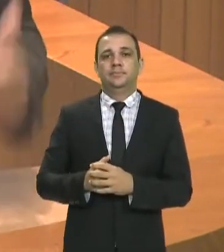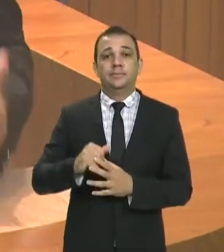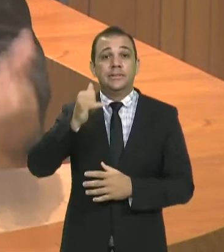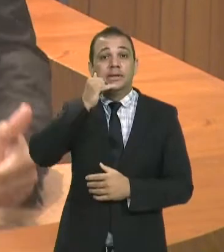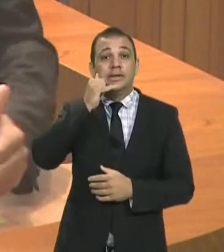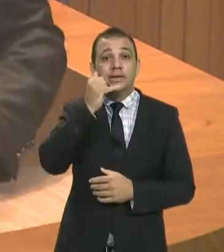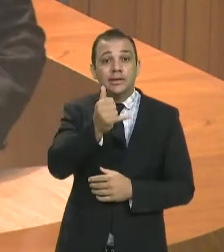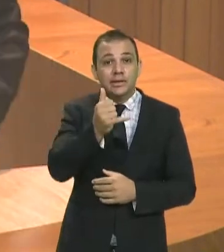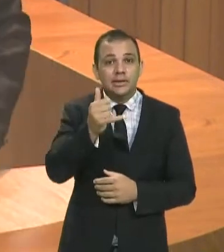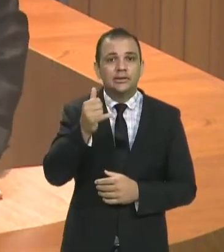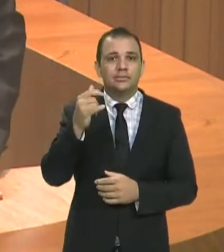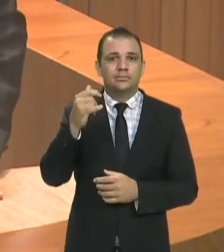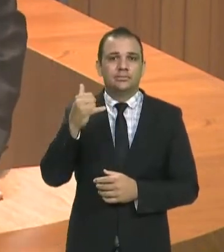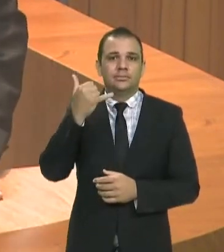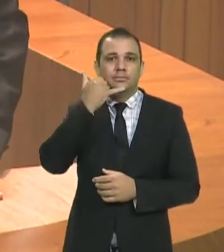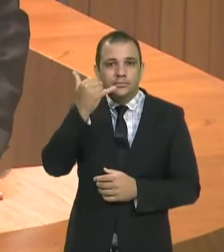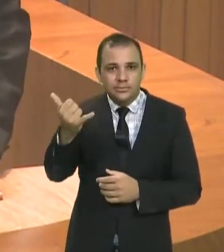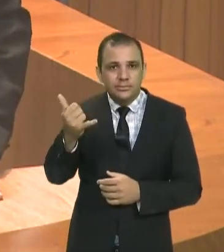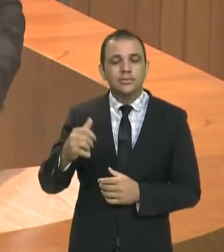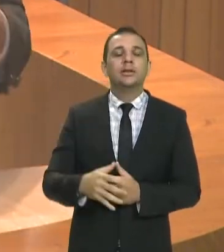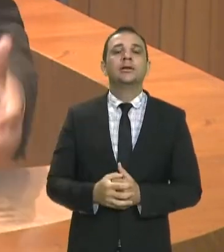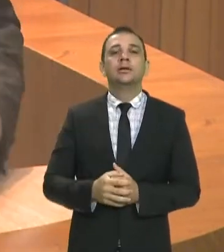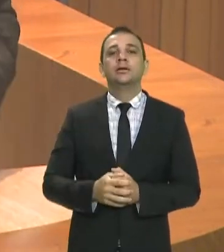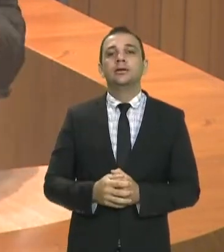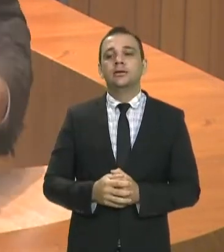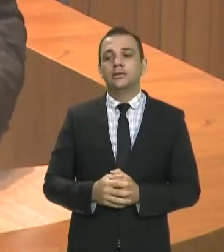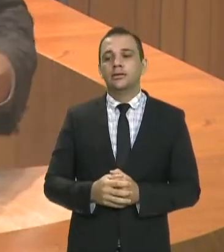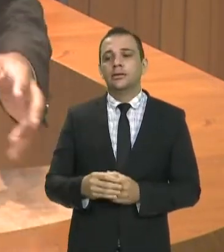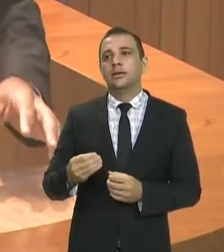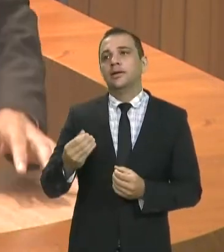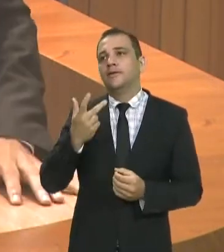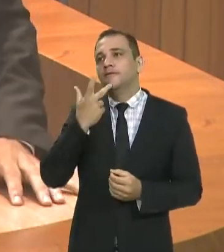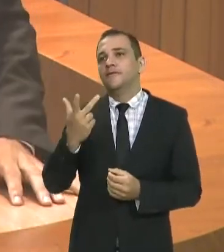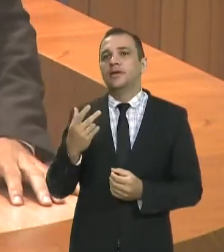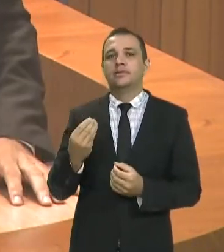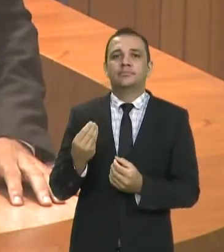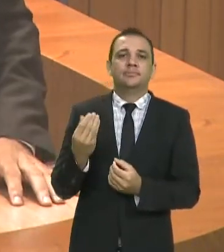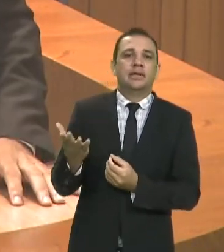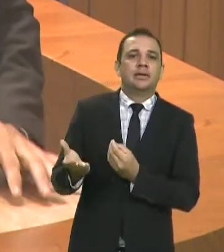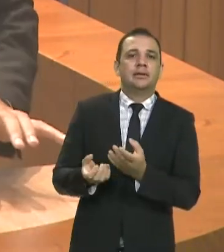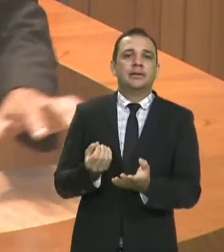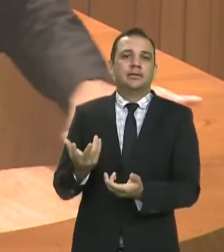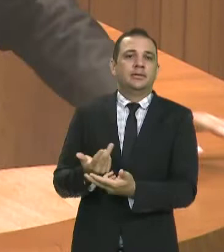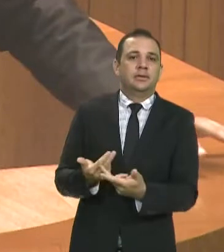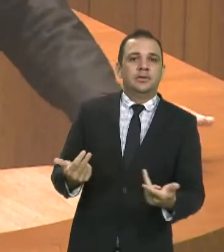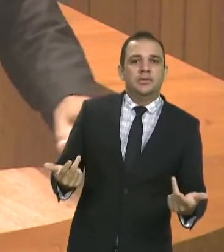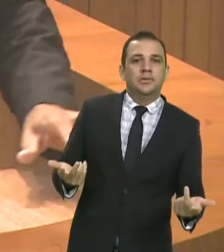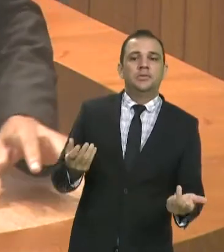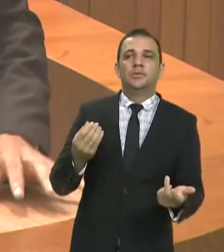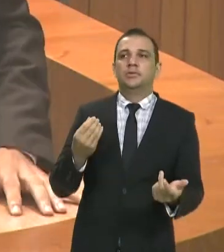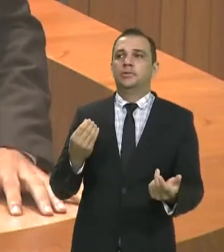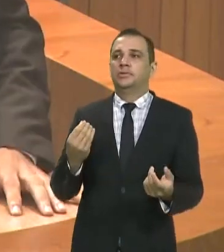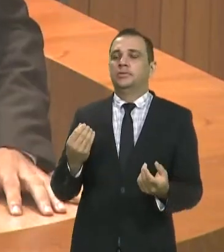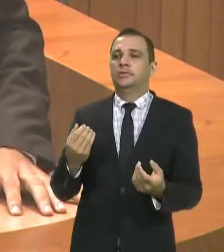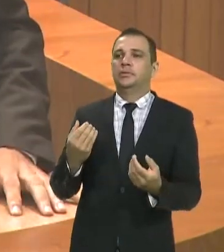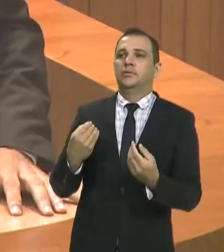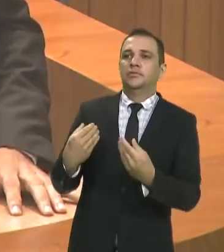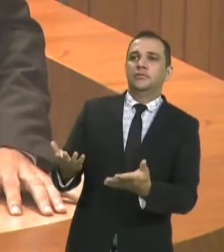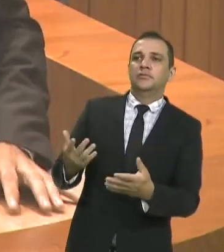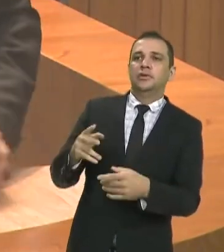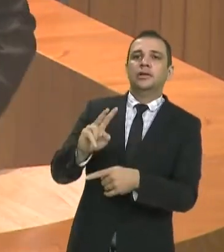ligam para o celular do idoso, e aí oferecendo multos e fundos, oferecendo empréstimo